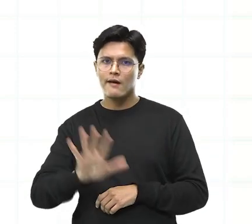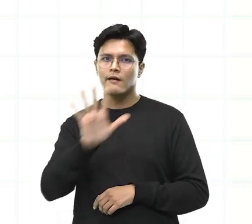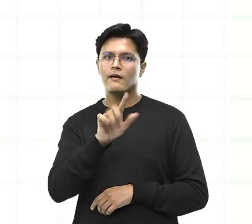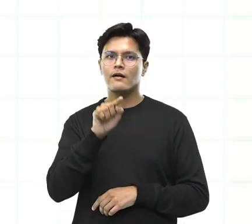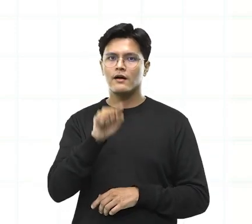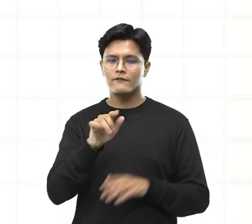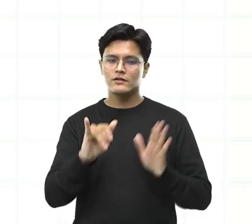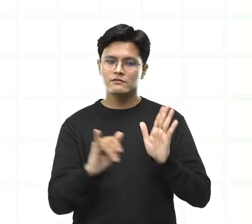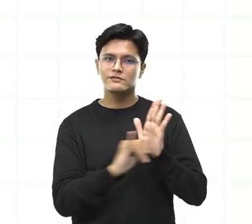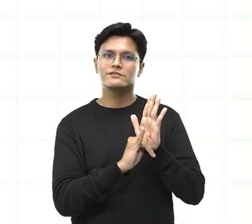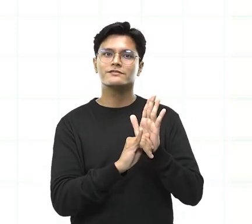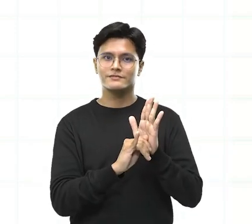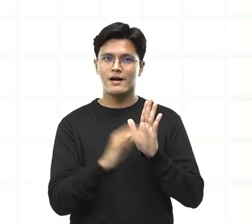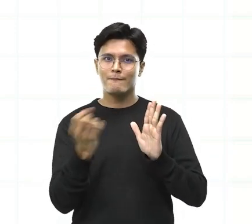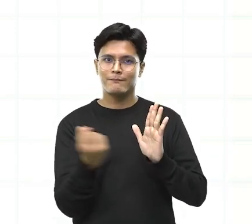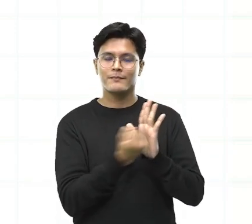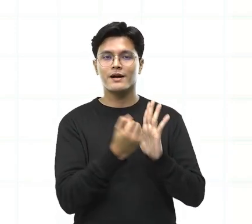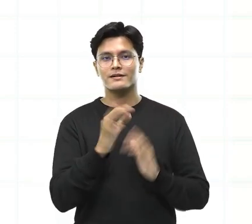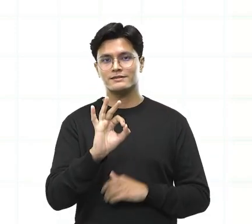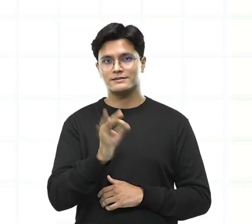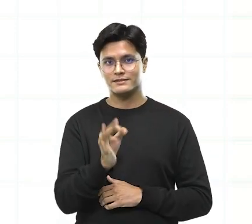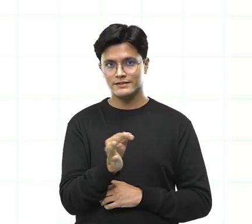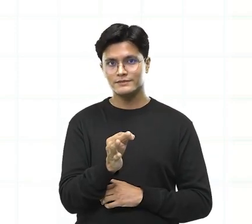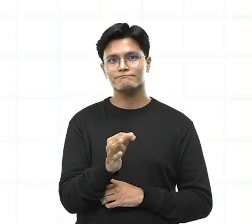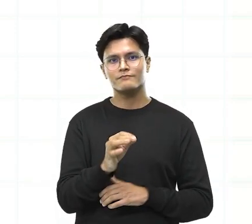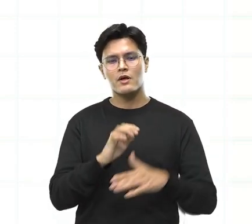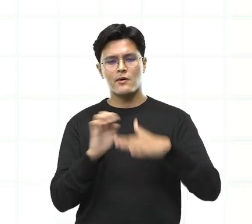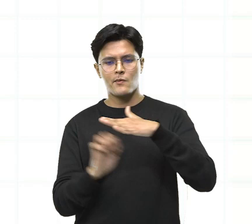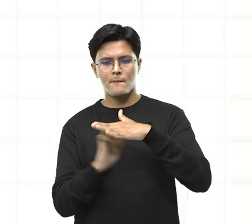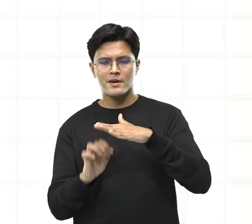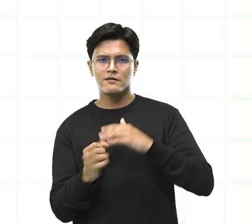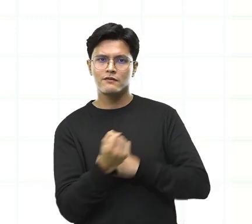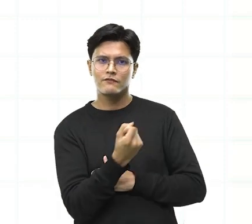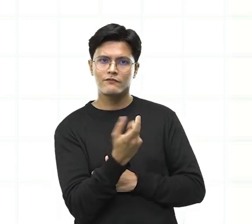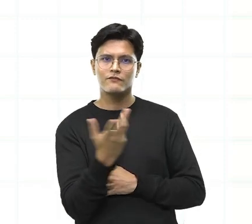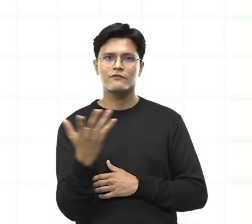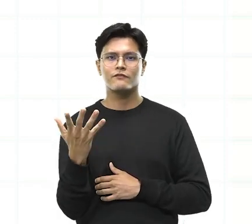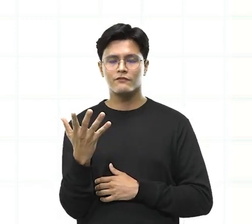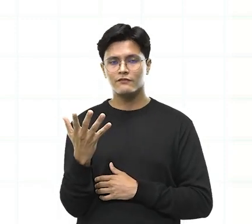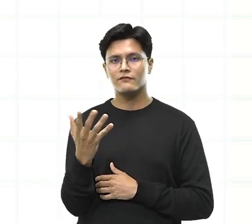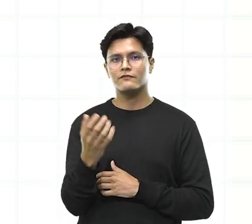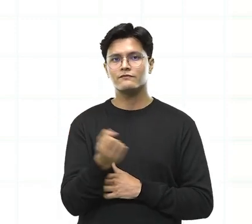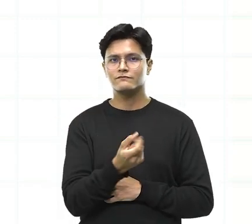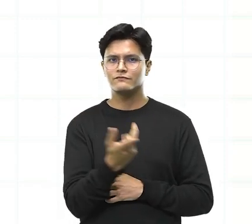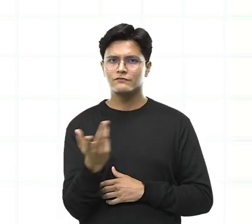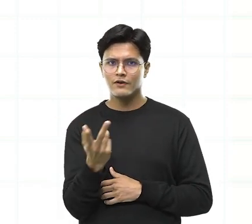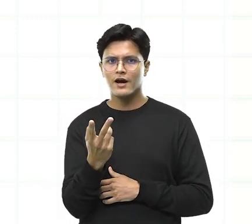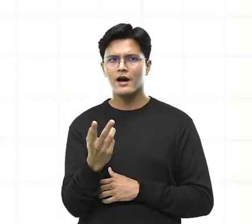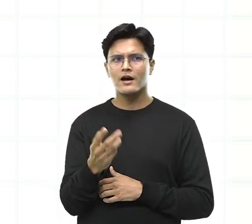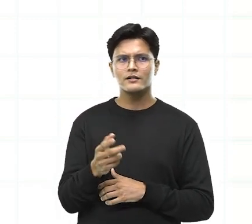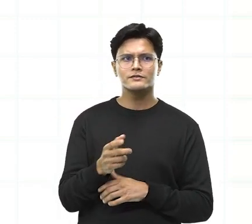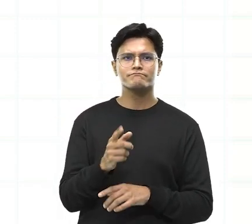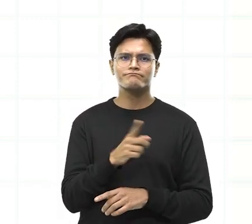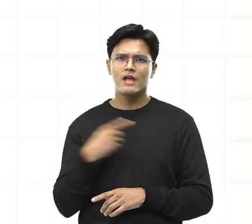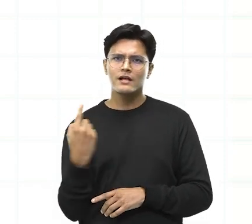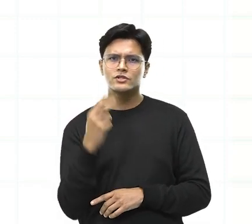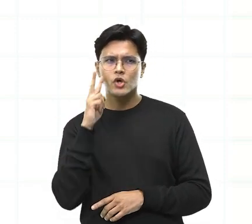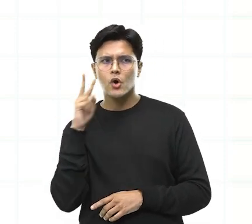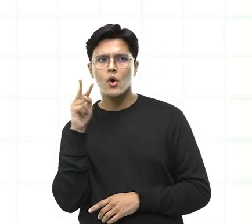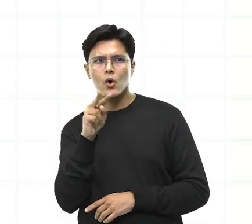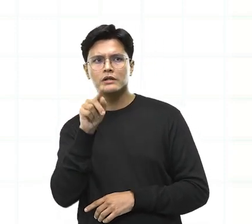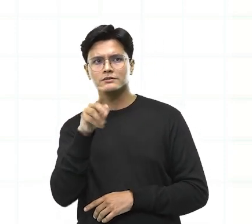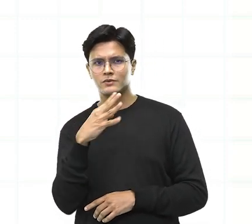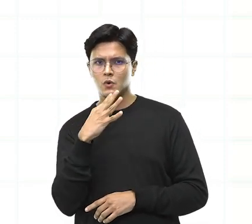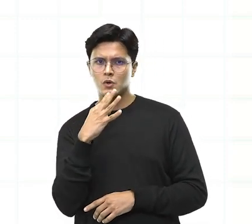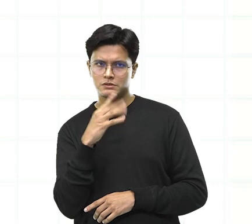essa marca. Quantas e quantas empresas, né, quantas marcas nós só de olhar a marca a gente já conhece, né? Marcas